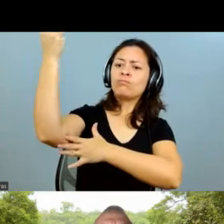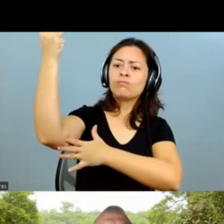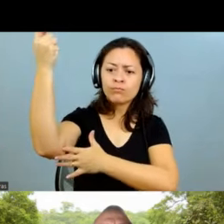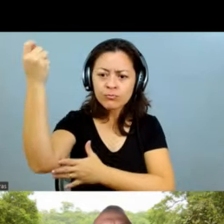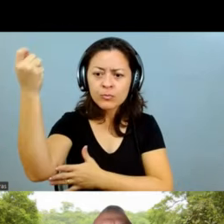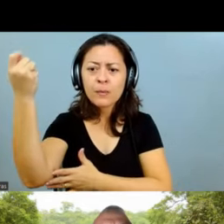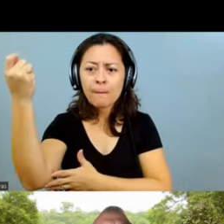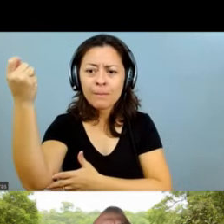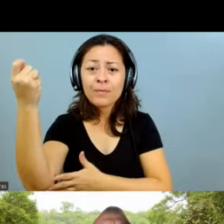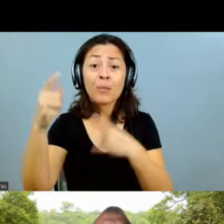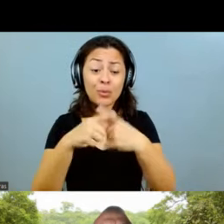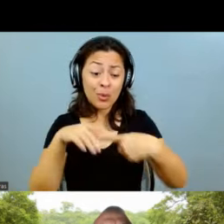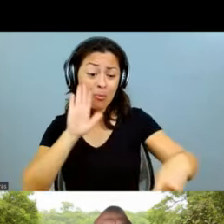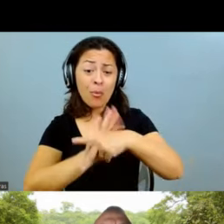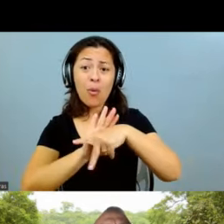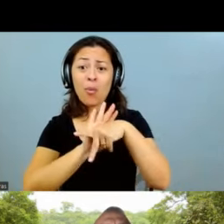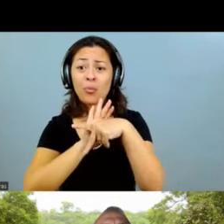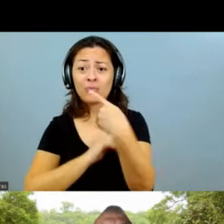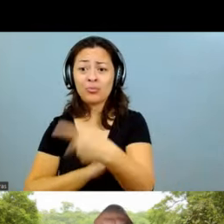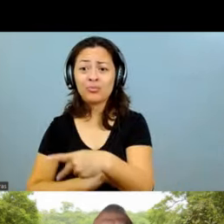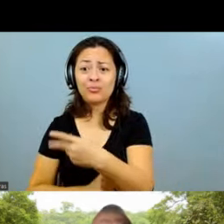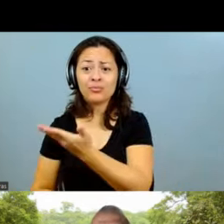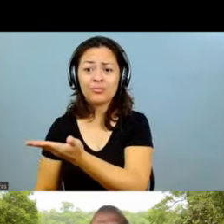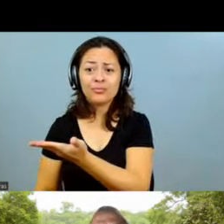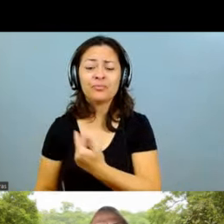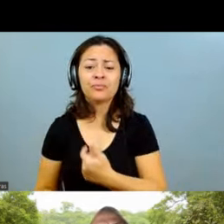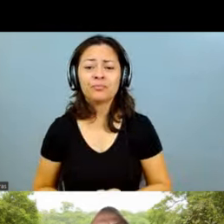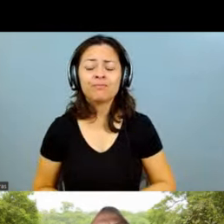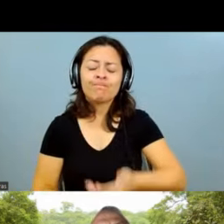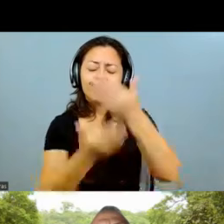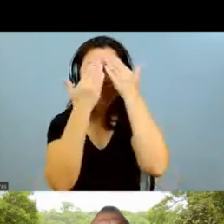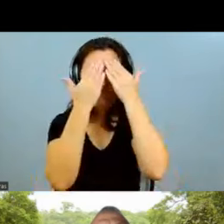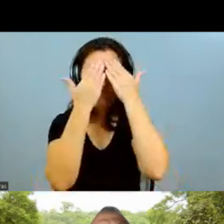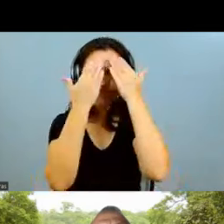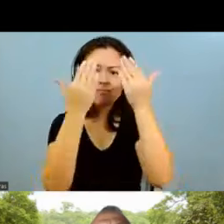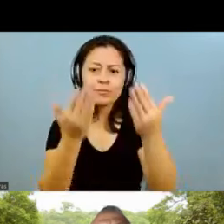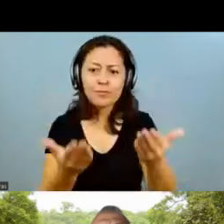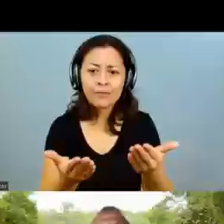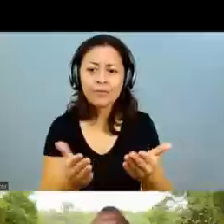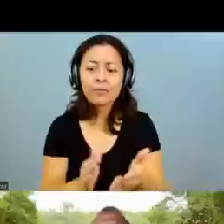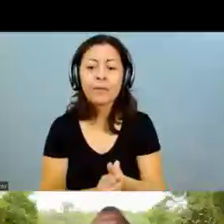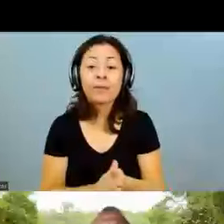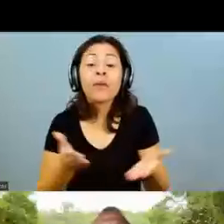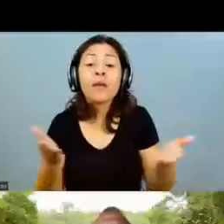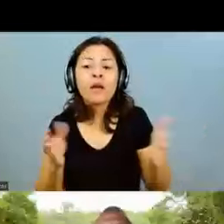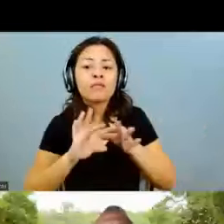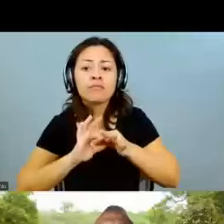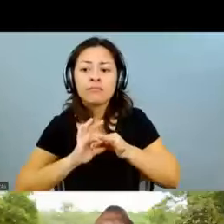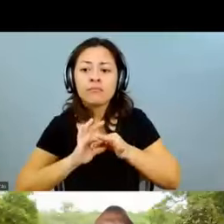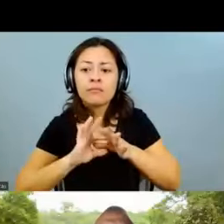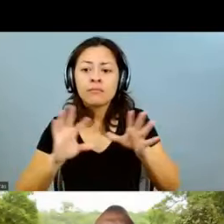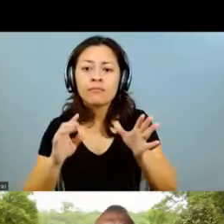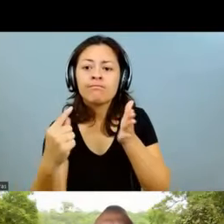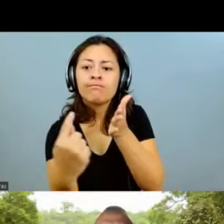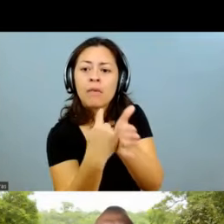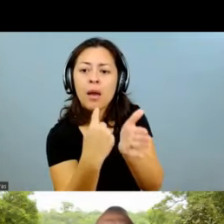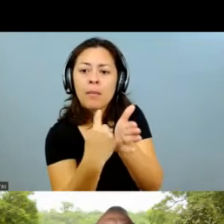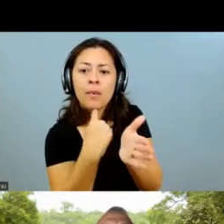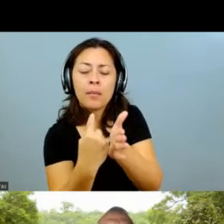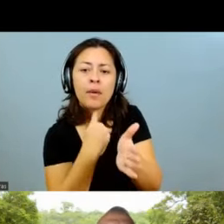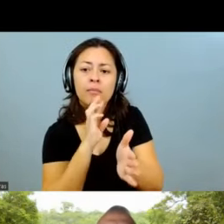tanto onde pertencemos obrigado e agora abriremos para a sessão de perguntas